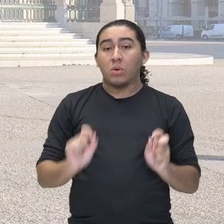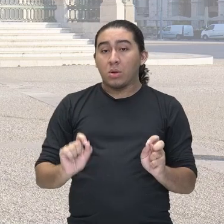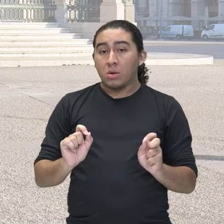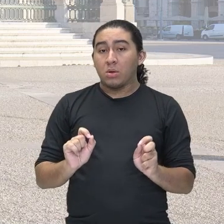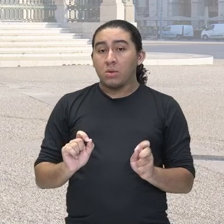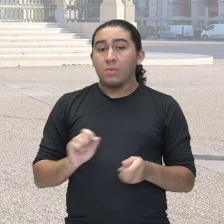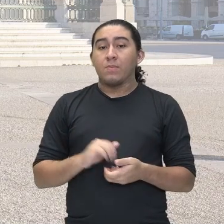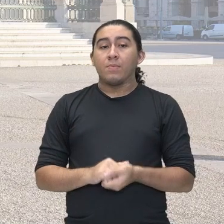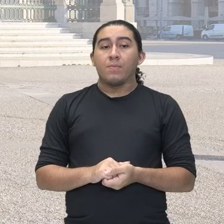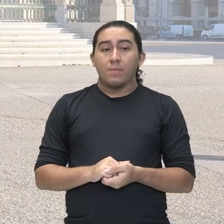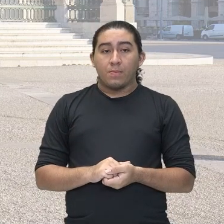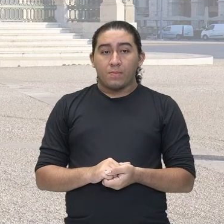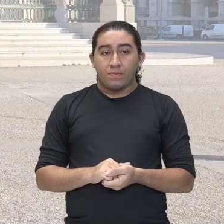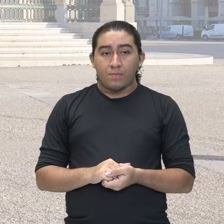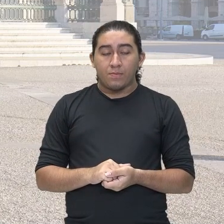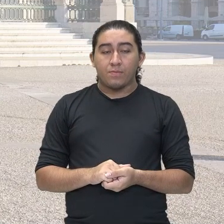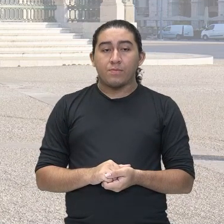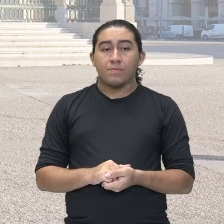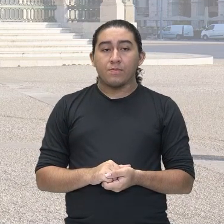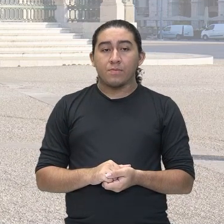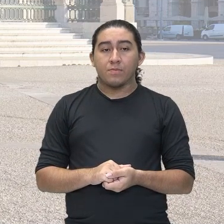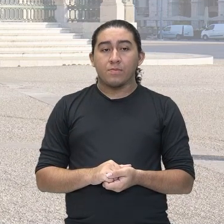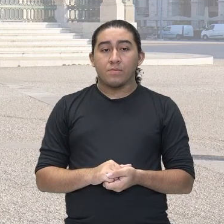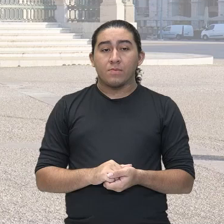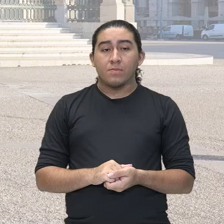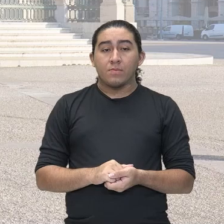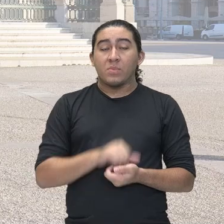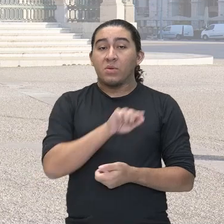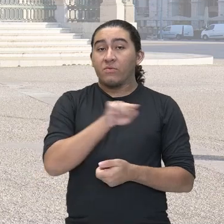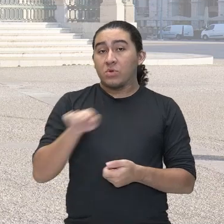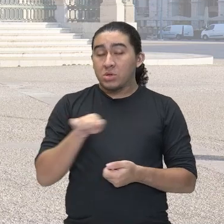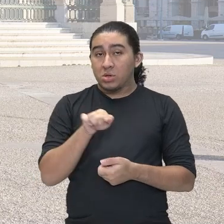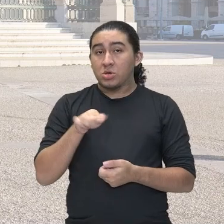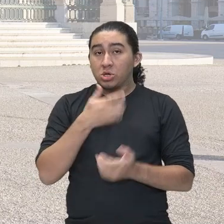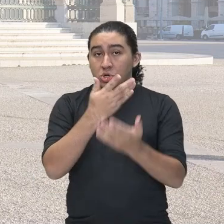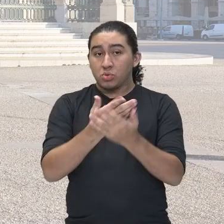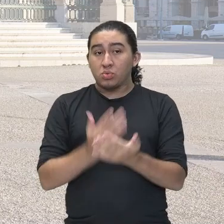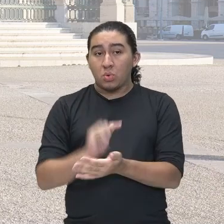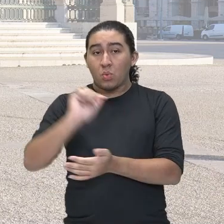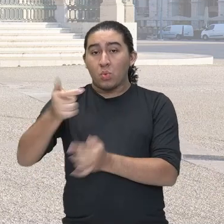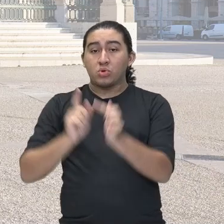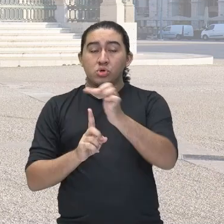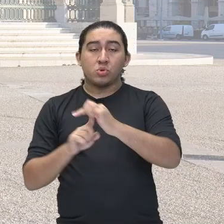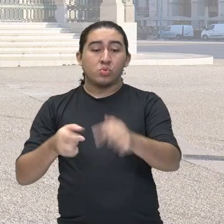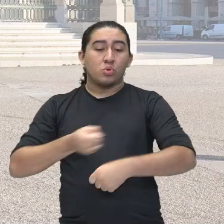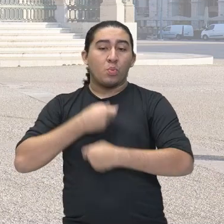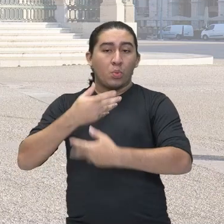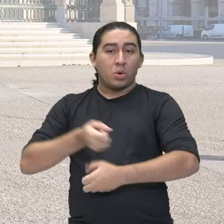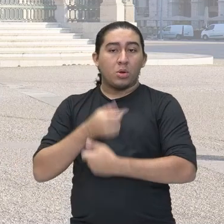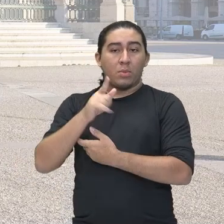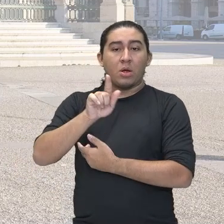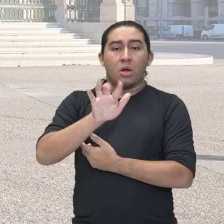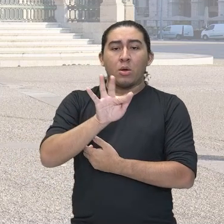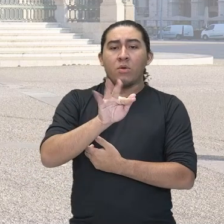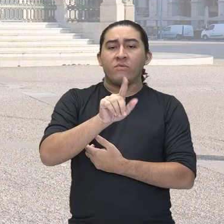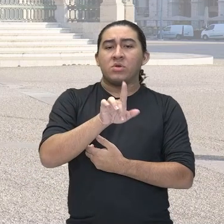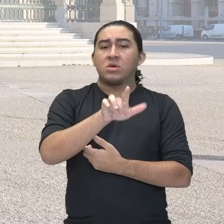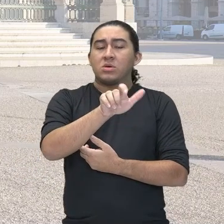já estudaram assim um pouco e vão rever sobre isso. O poema de forma fixa,